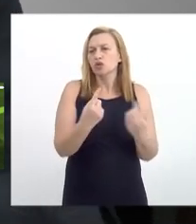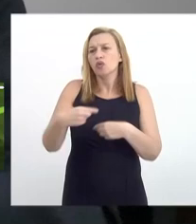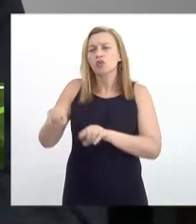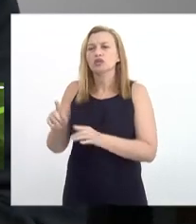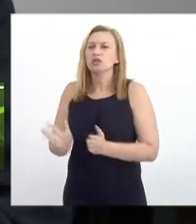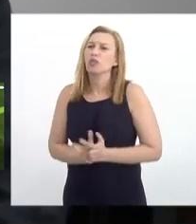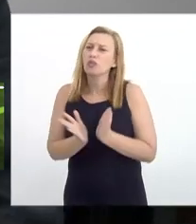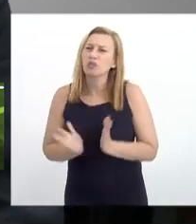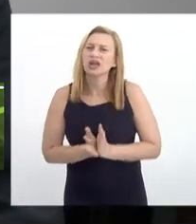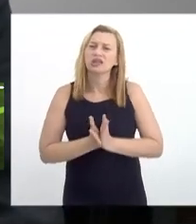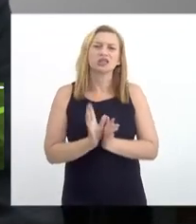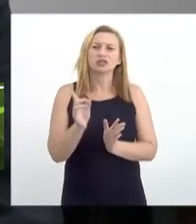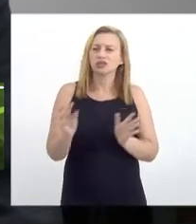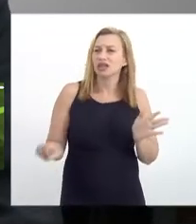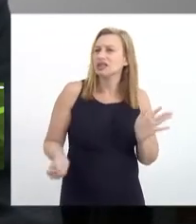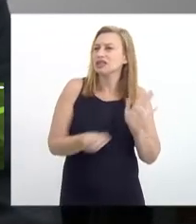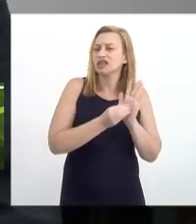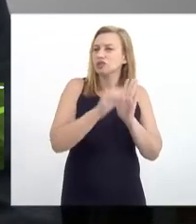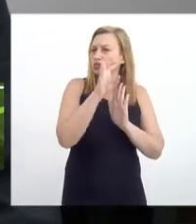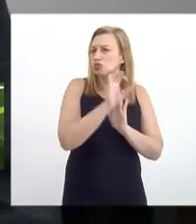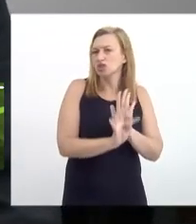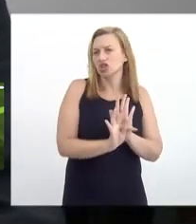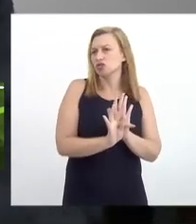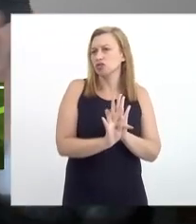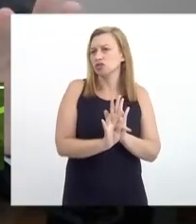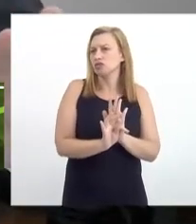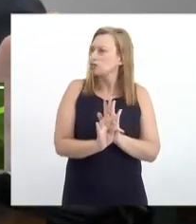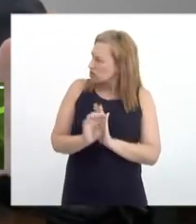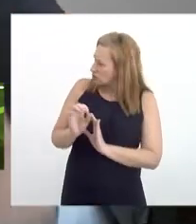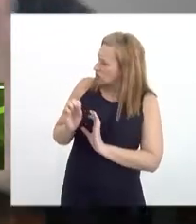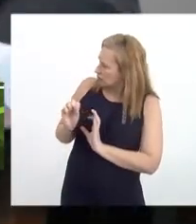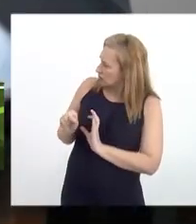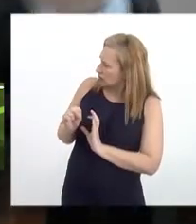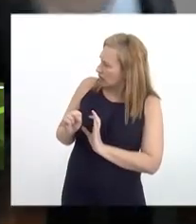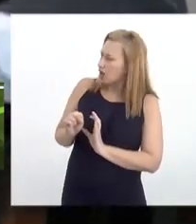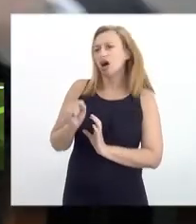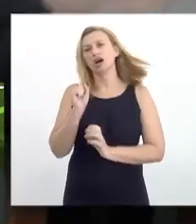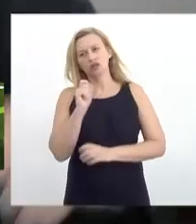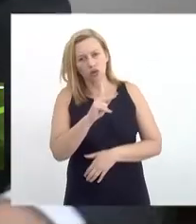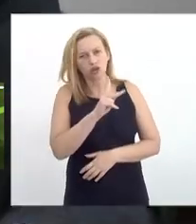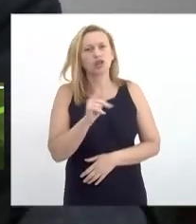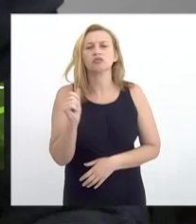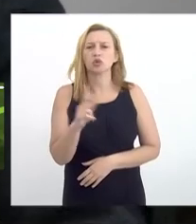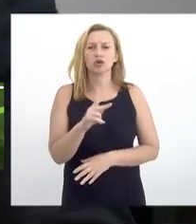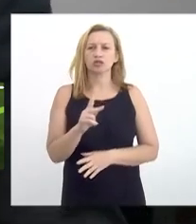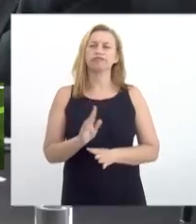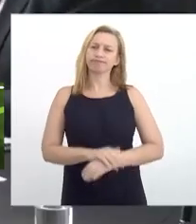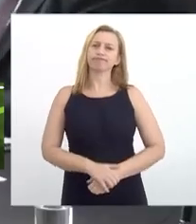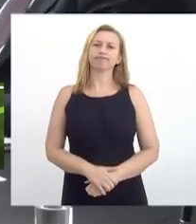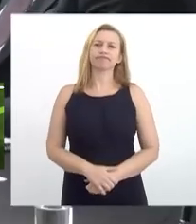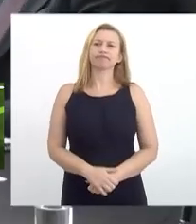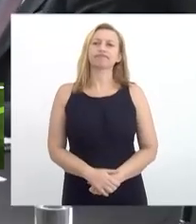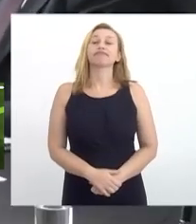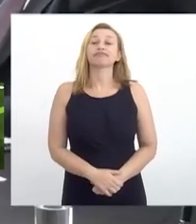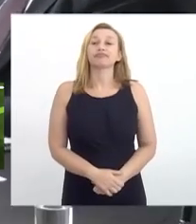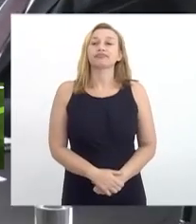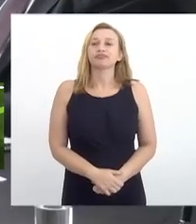Então, não está no texto ainda não. Mas... Está no texto? Ok, beleza. Estão encerradas as inscrições.